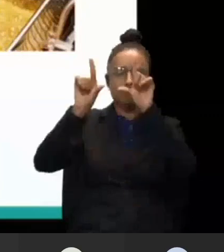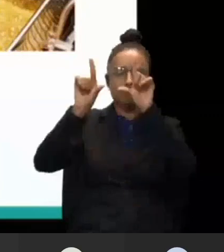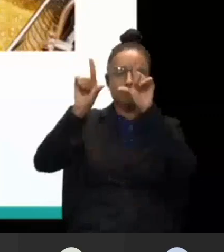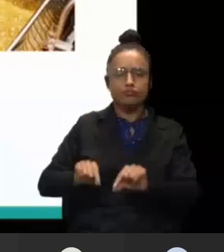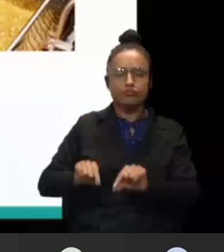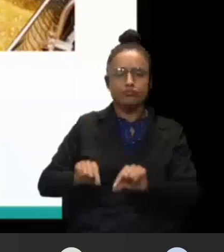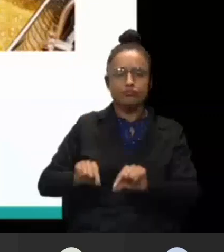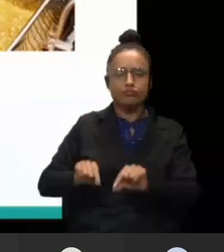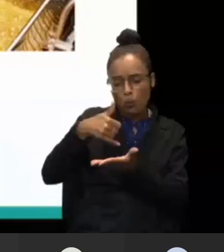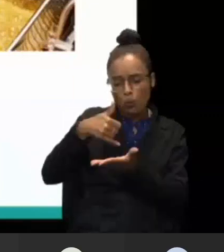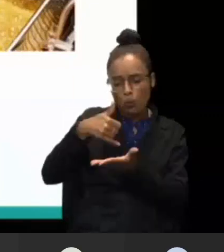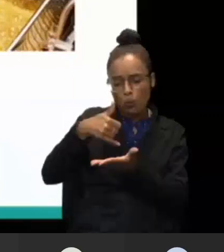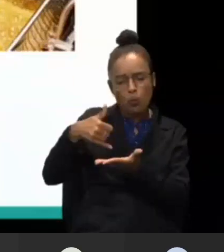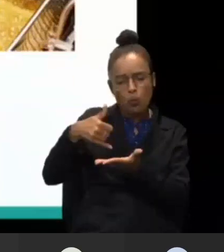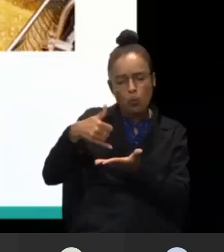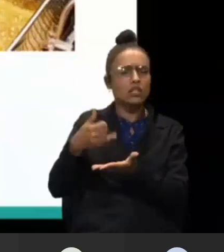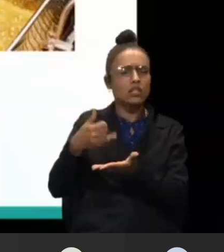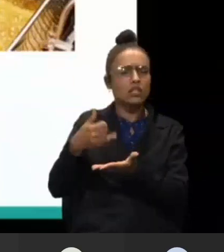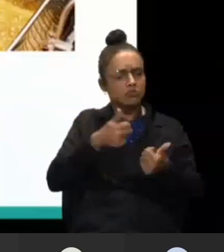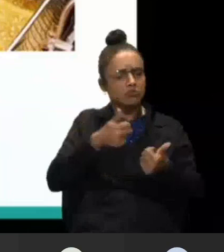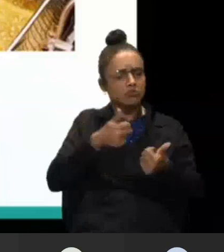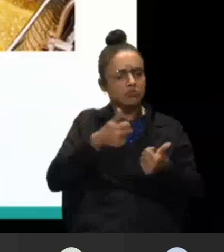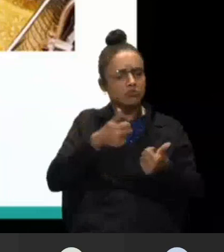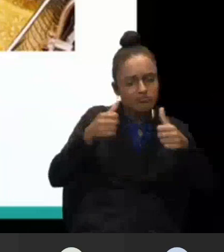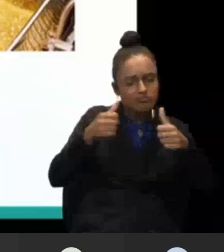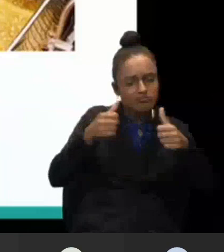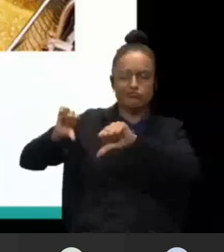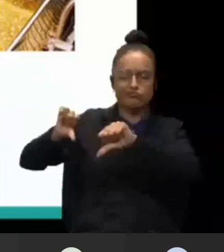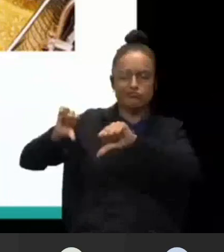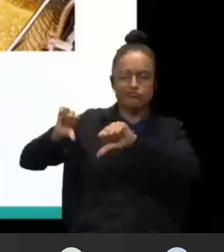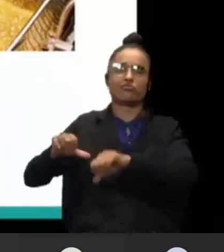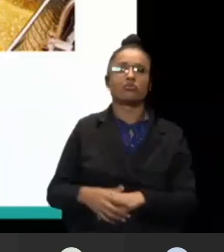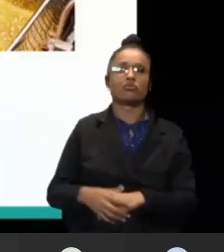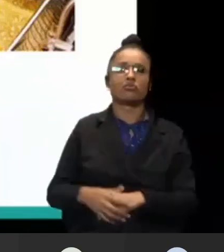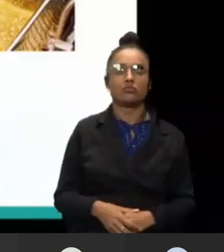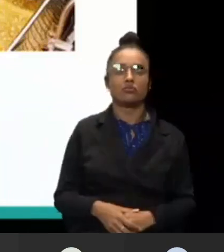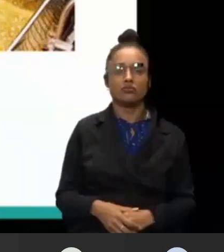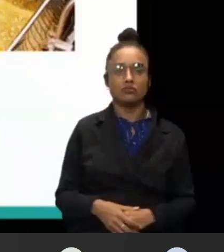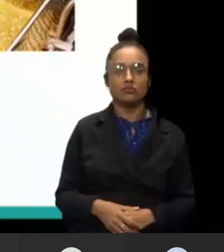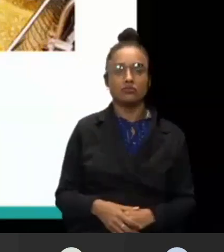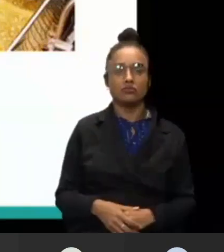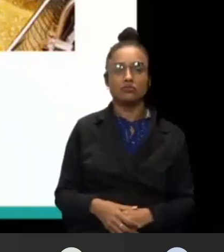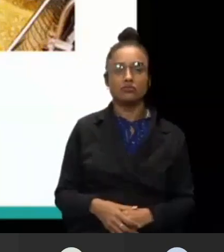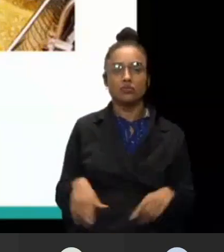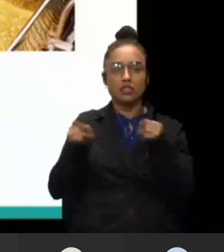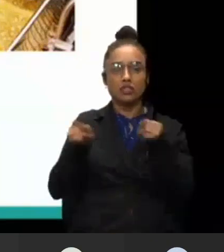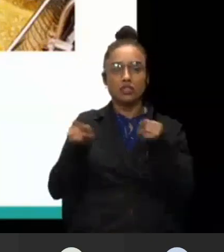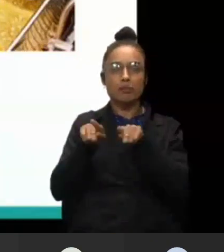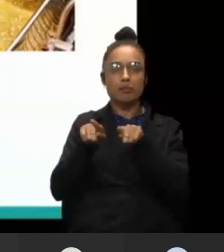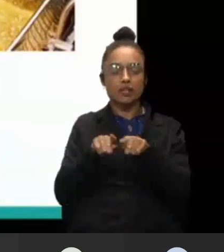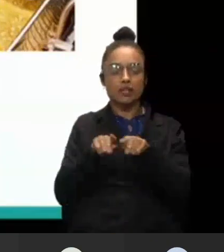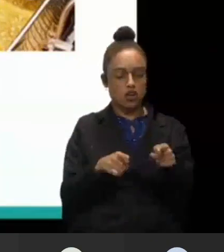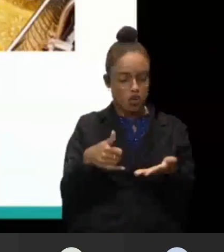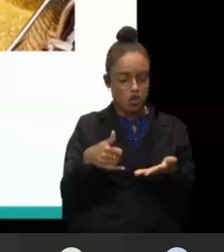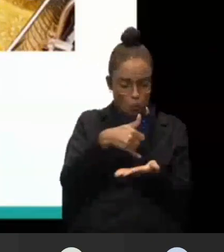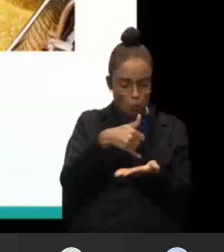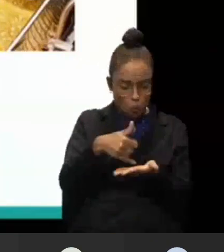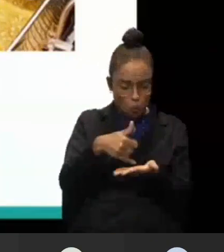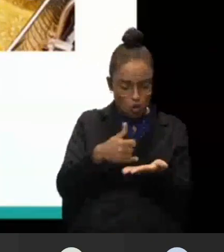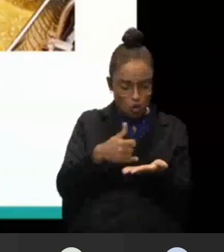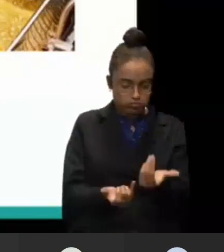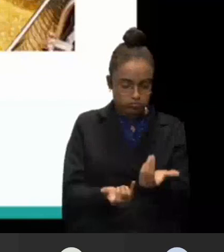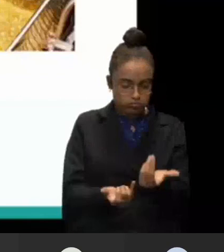do óleo. A quantidade de ácidos graxos livres no meio também está relacionado com o ponto de fumaça. Aumento da